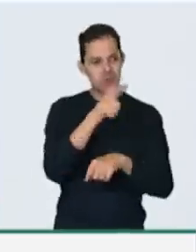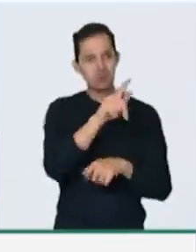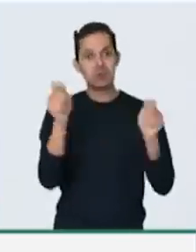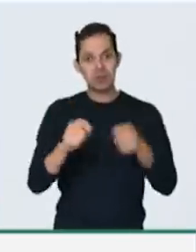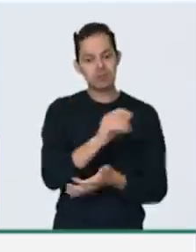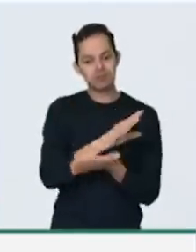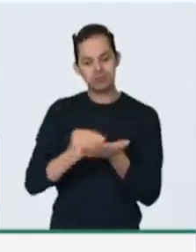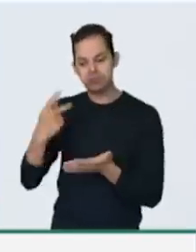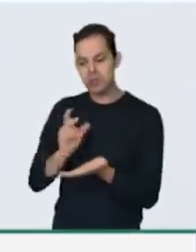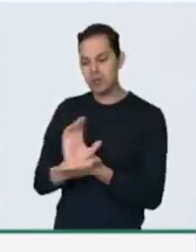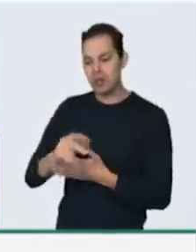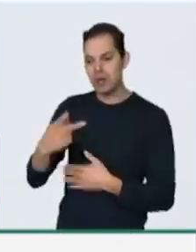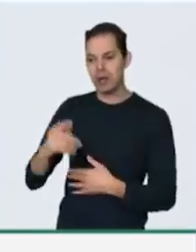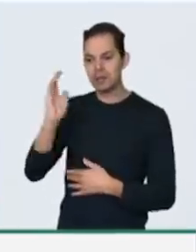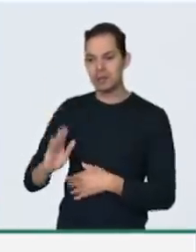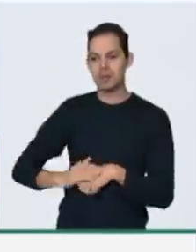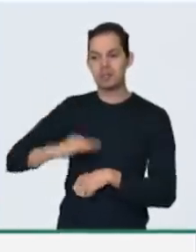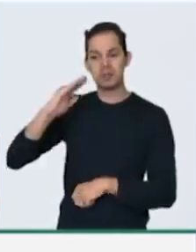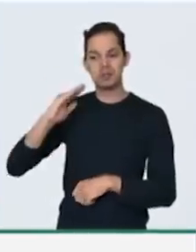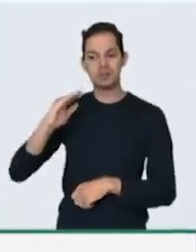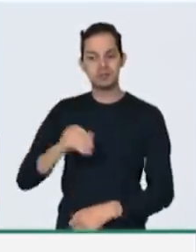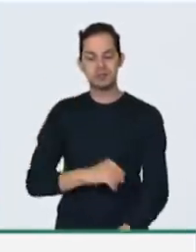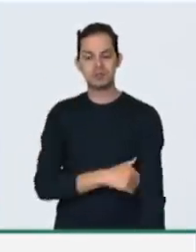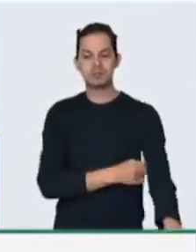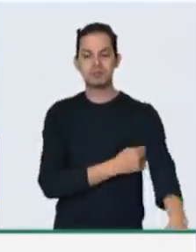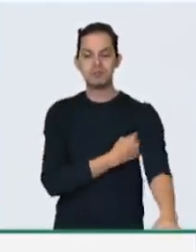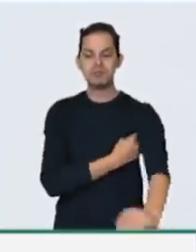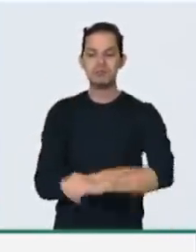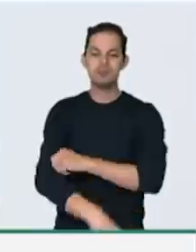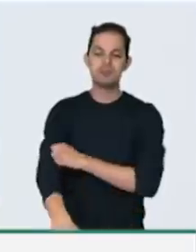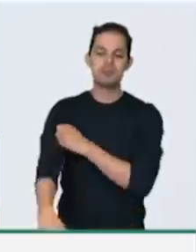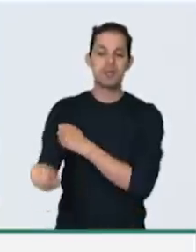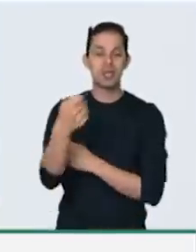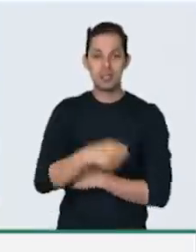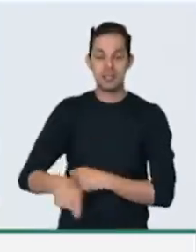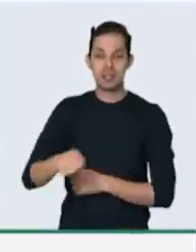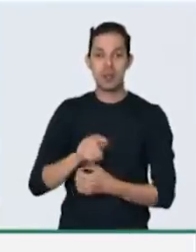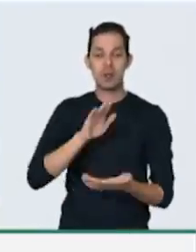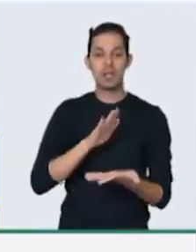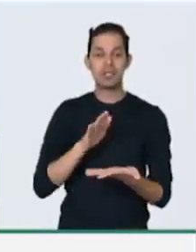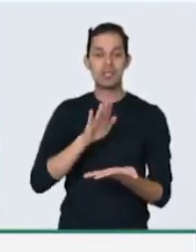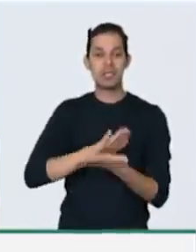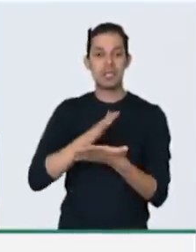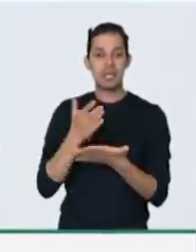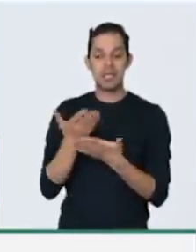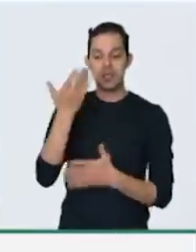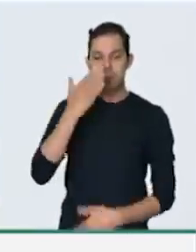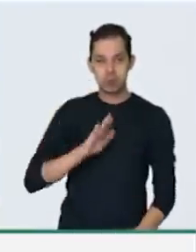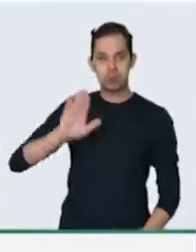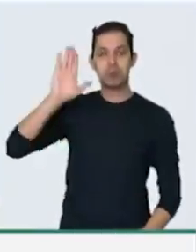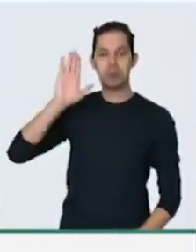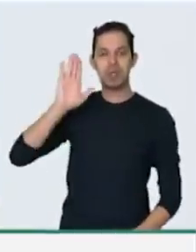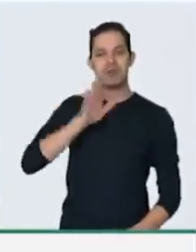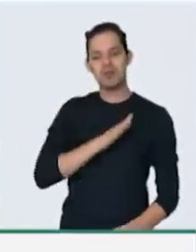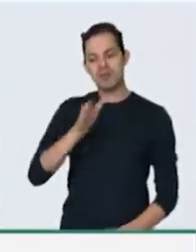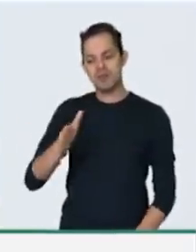mais investimento, trazendo mais inovação para o nosso país, e não precisar ter também a tradução juramentada, né? Que é quando você vai lá num cartório,